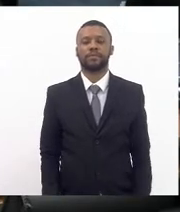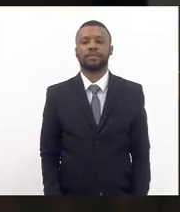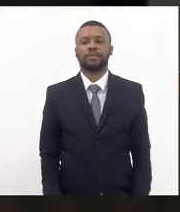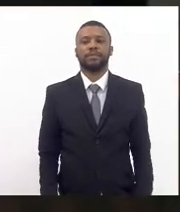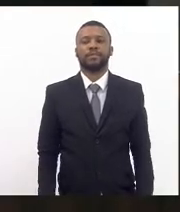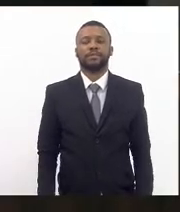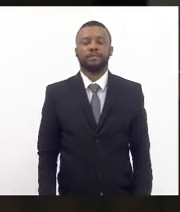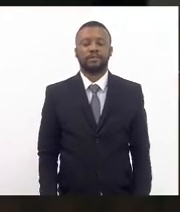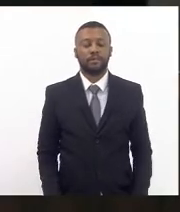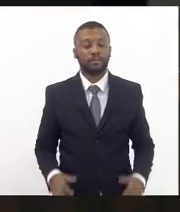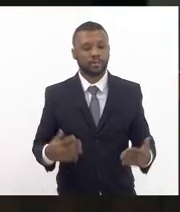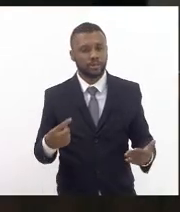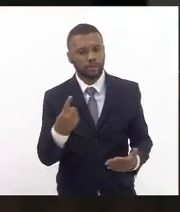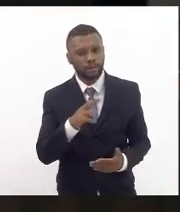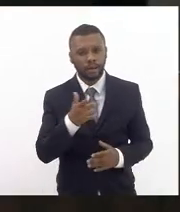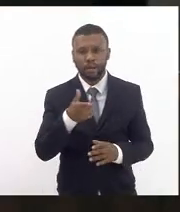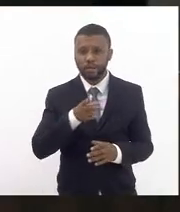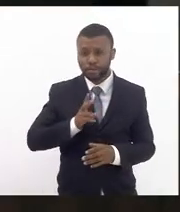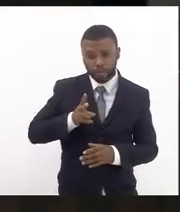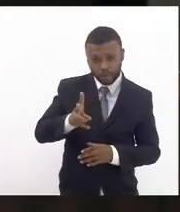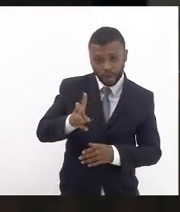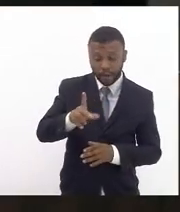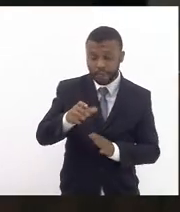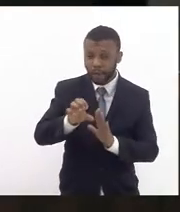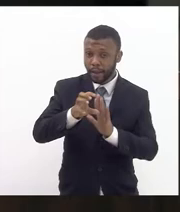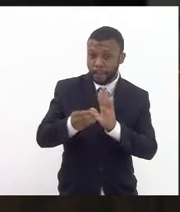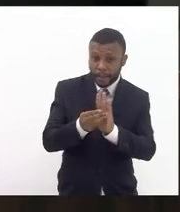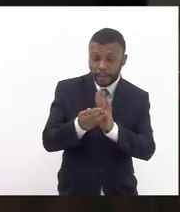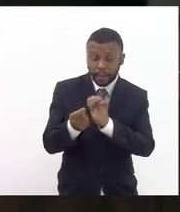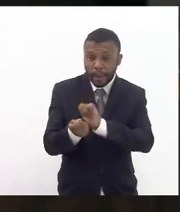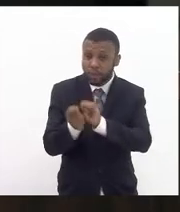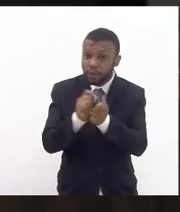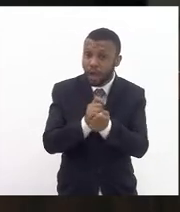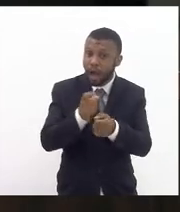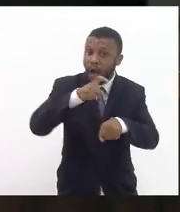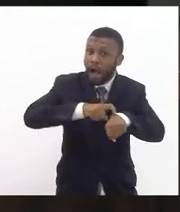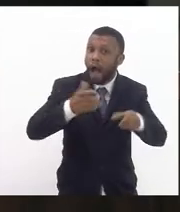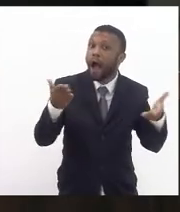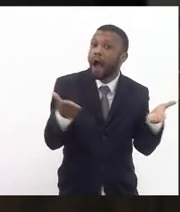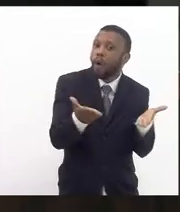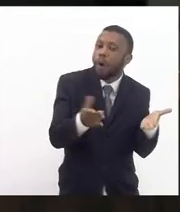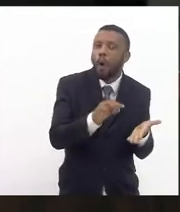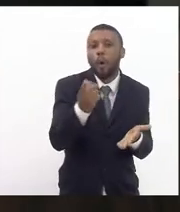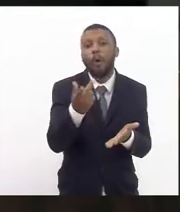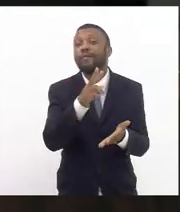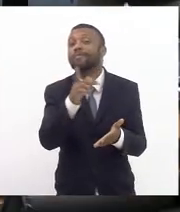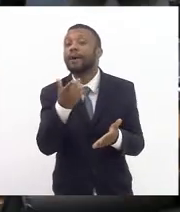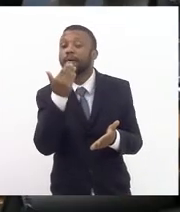Nós vamos manter e vamos fazer emendas para ajustar agora ou vamos remeter à CCJ?